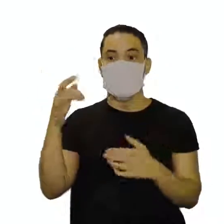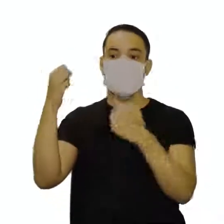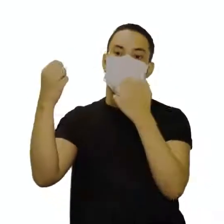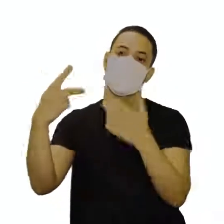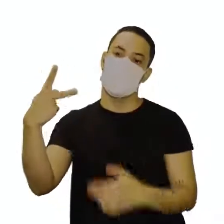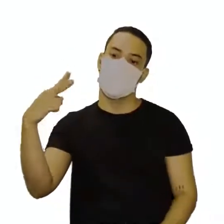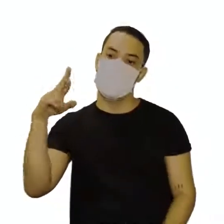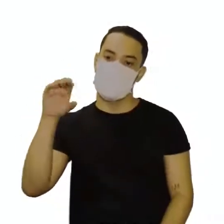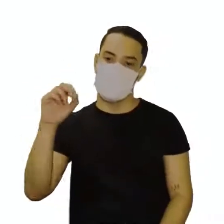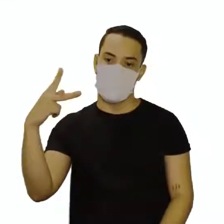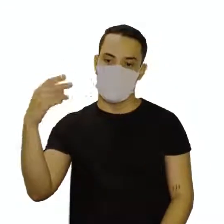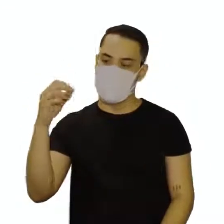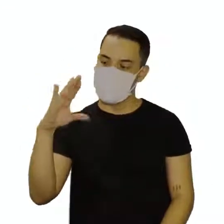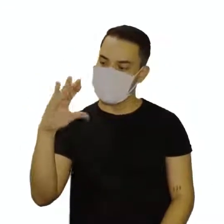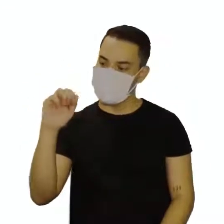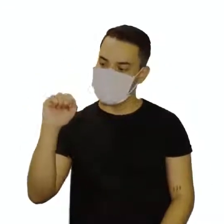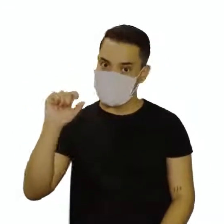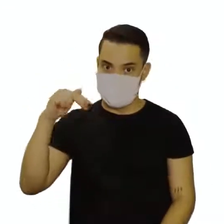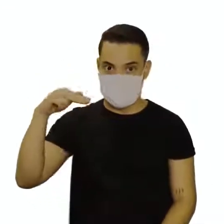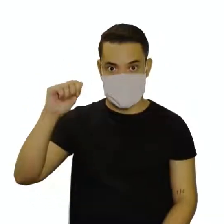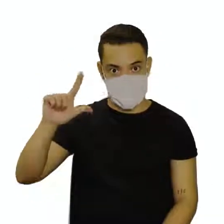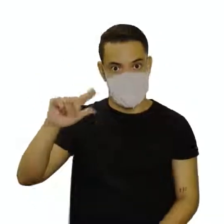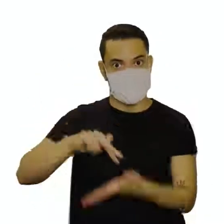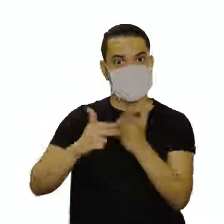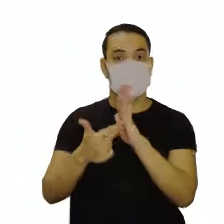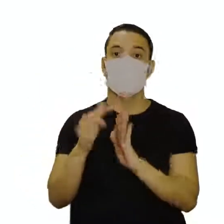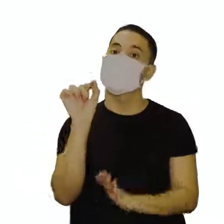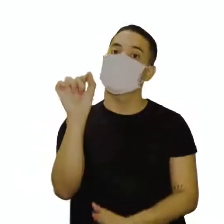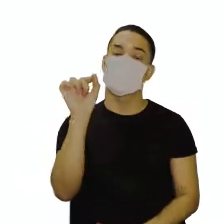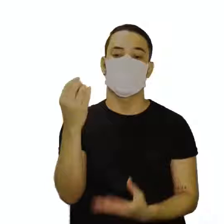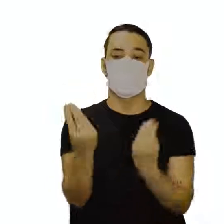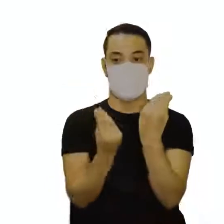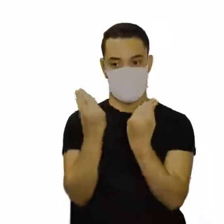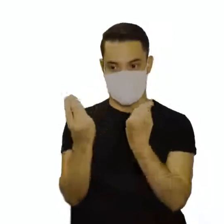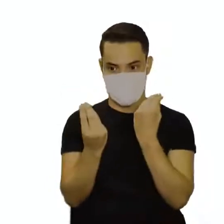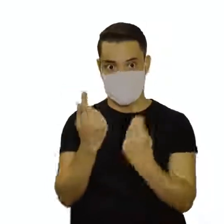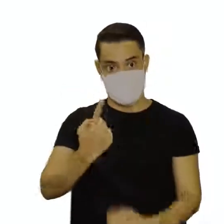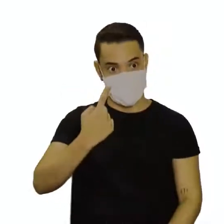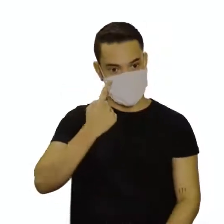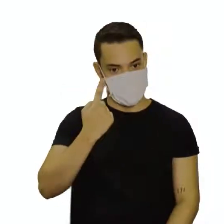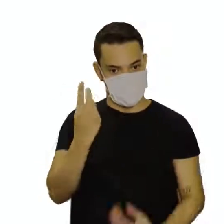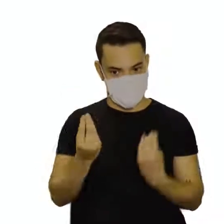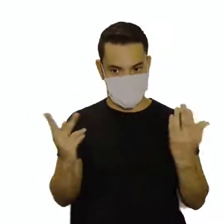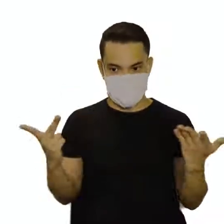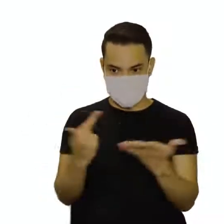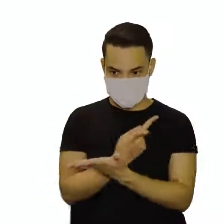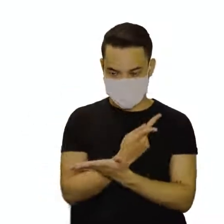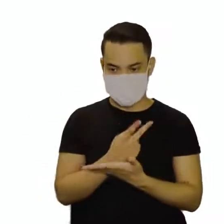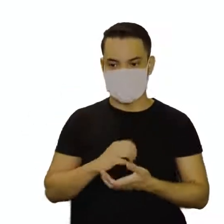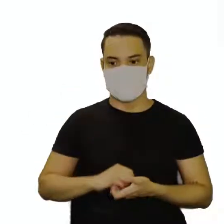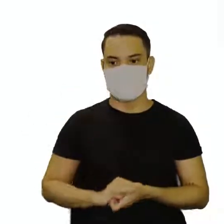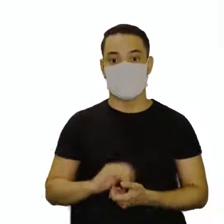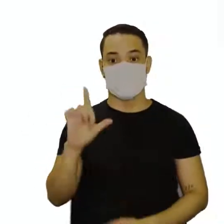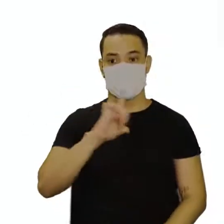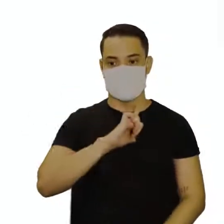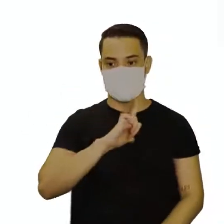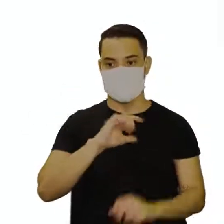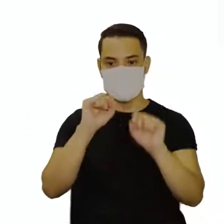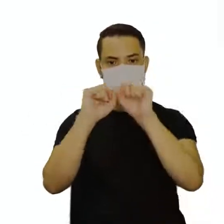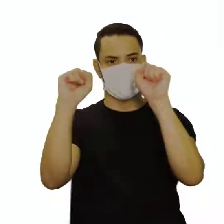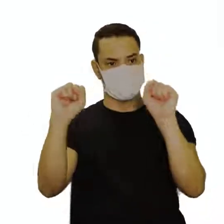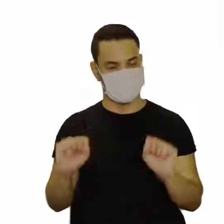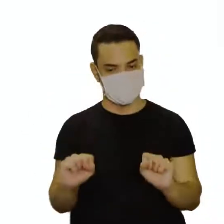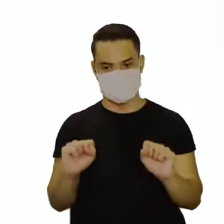proporcional à corrente elétrica que o percorre. De que forma? Vamos ver de que forma ela é. Olha aqui, tem um sistema